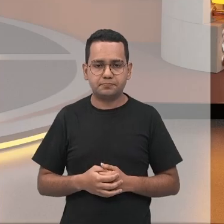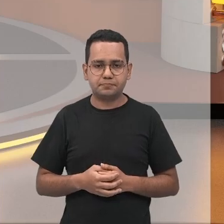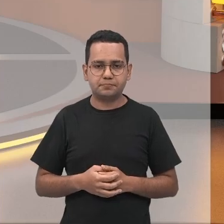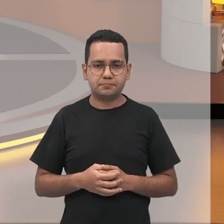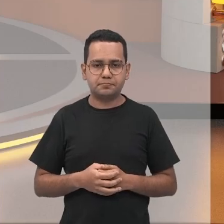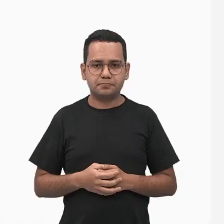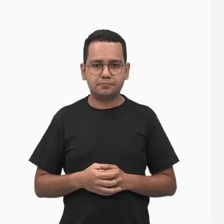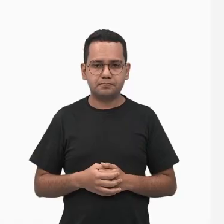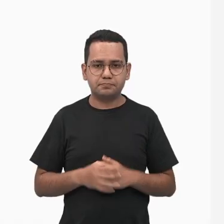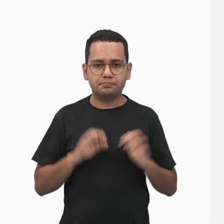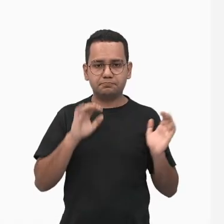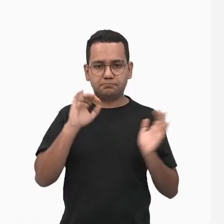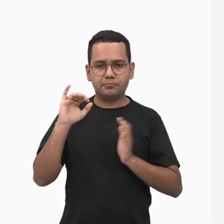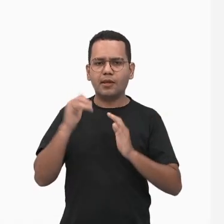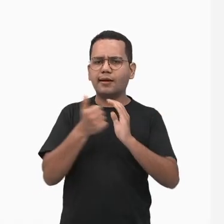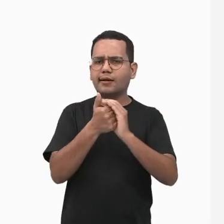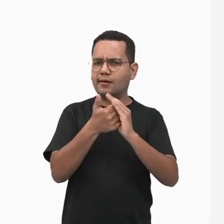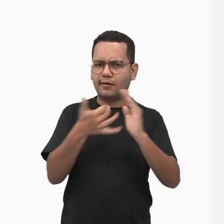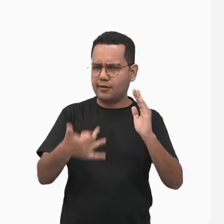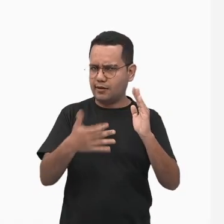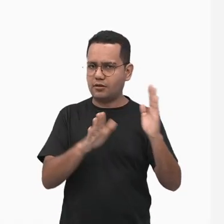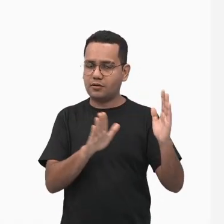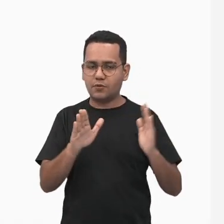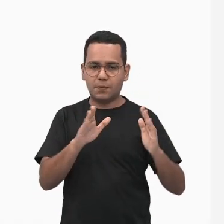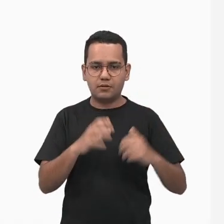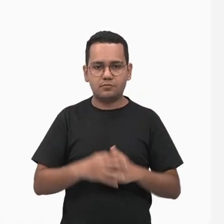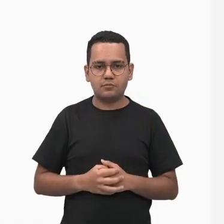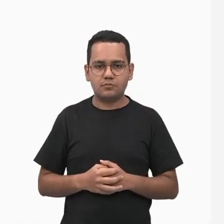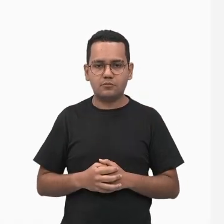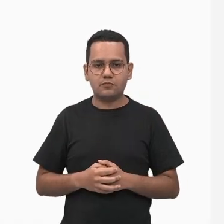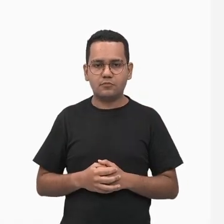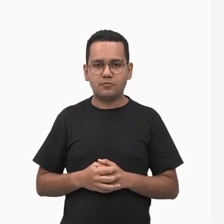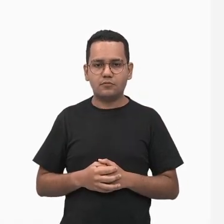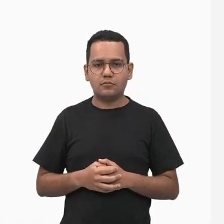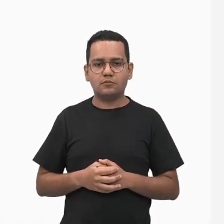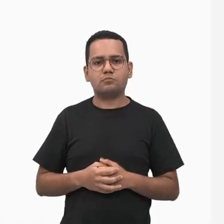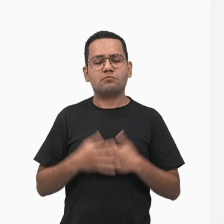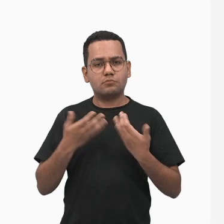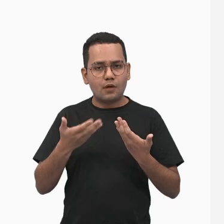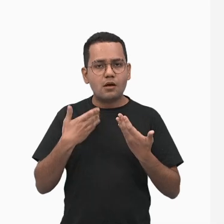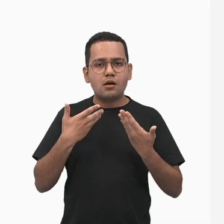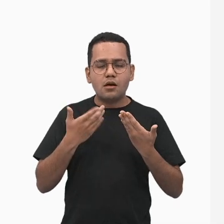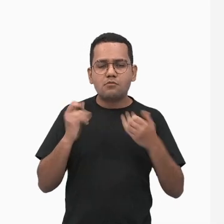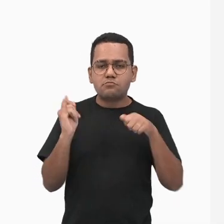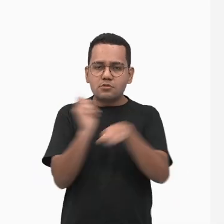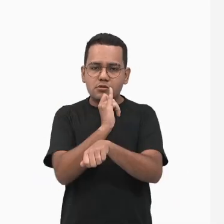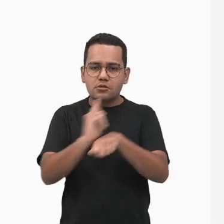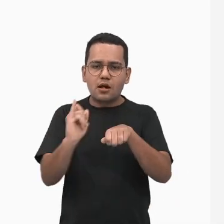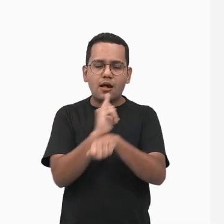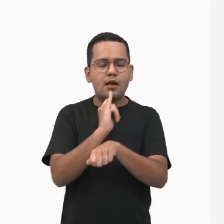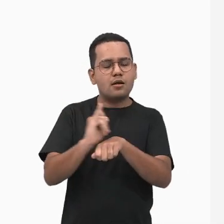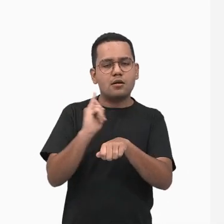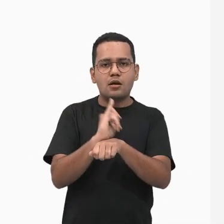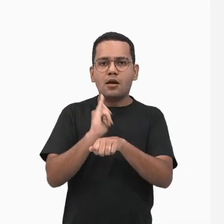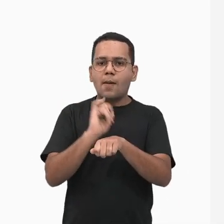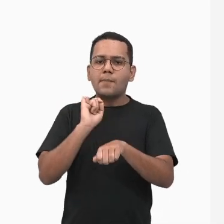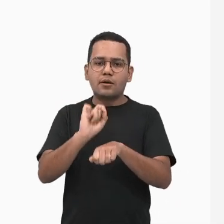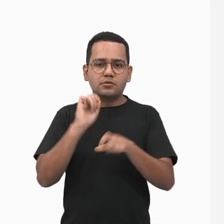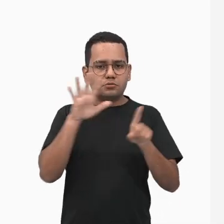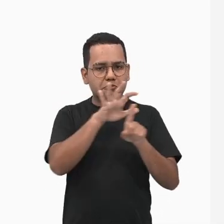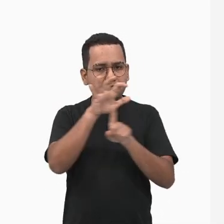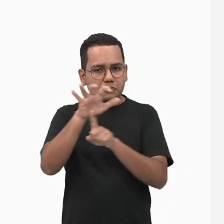permanente, busca enfrentar as agitações populares com base na lei de 6 de